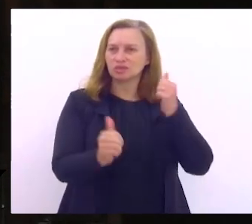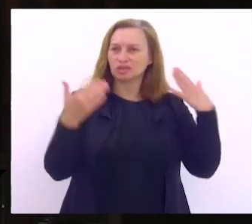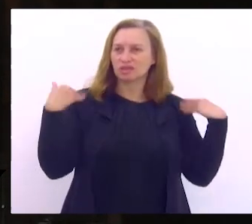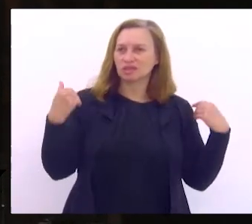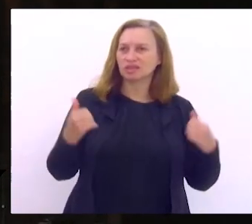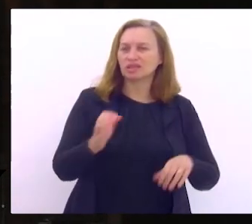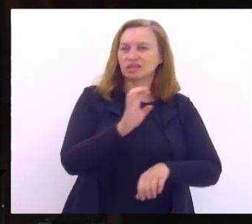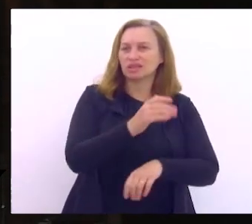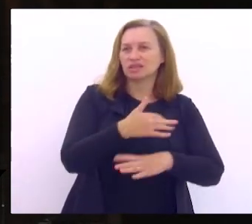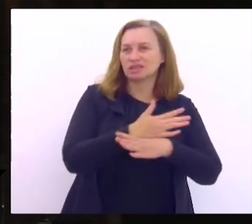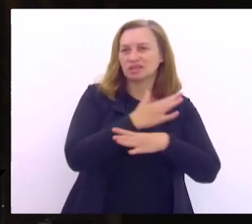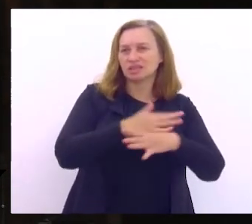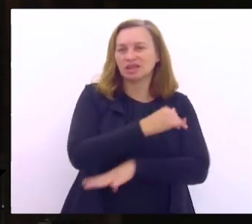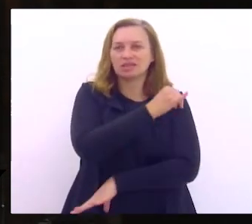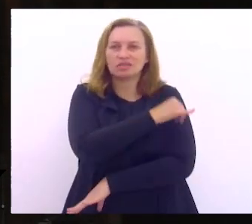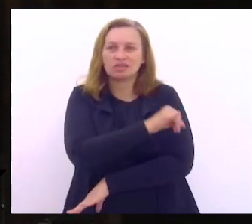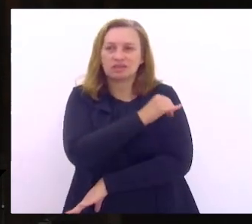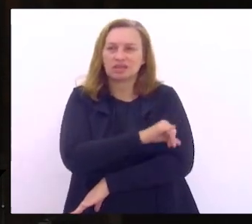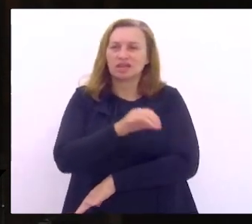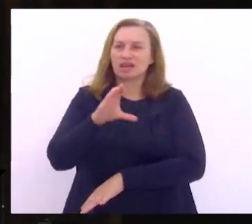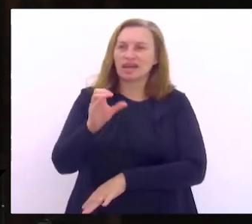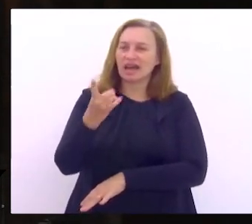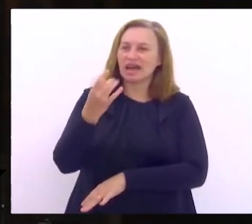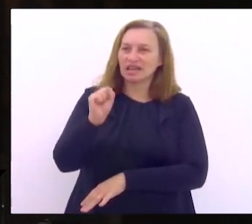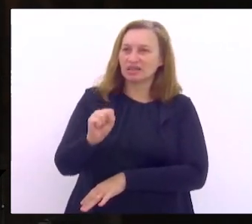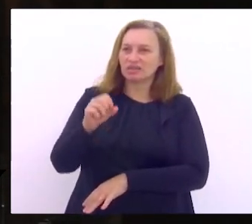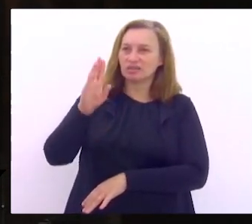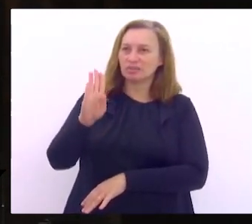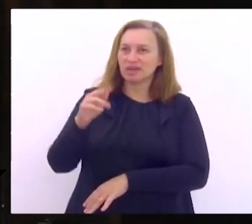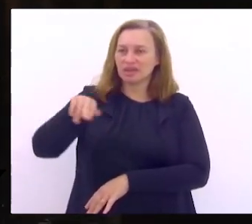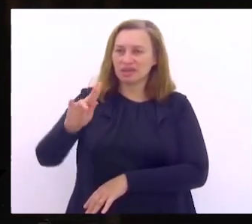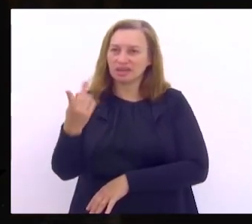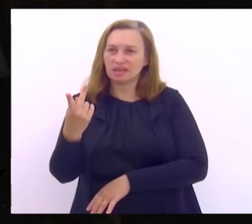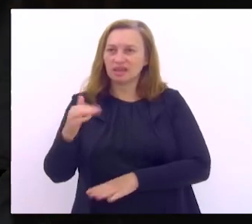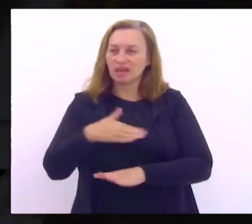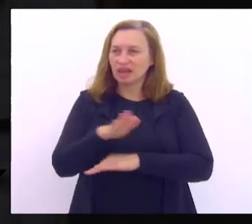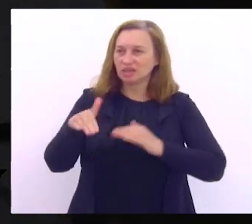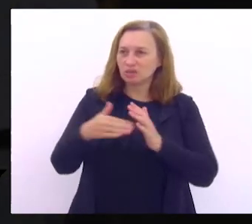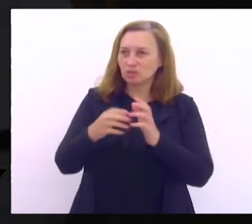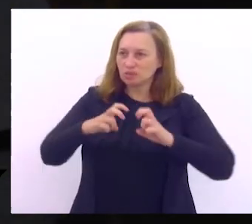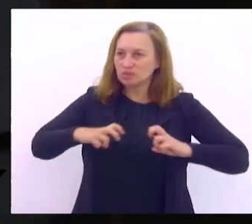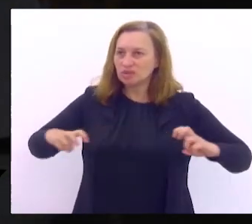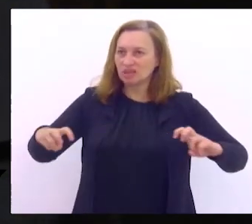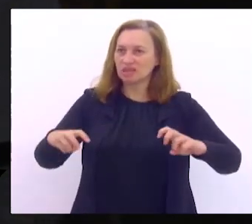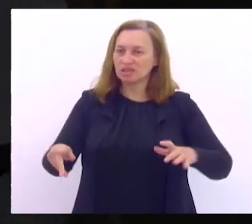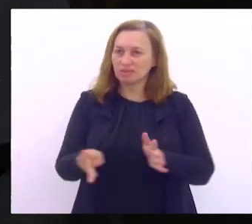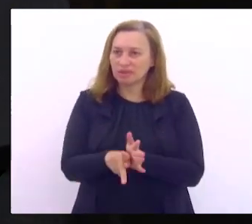Janeiro, Carlinhos BNH, aos ilustríssimos senhores componentes da mesa,